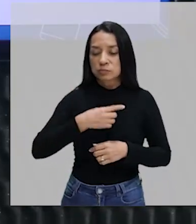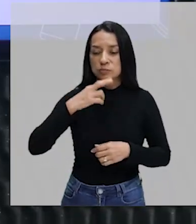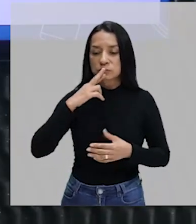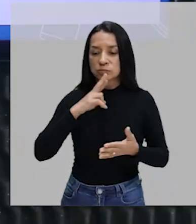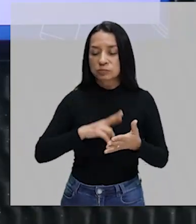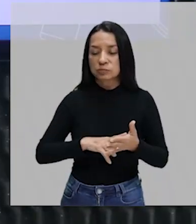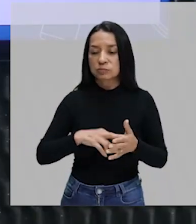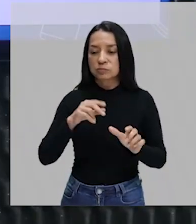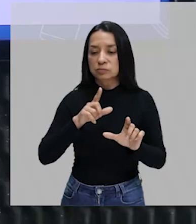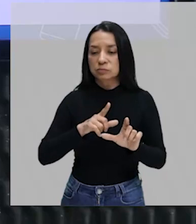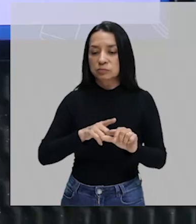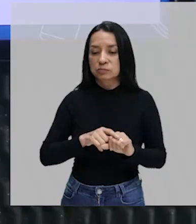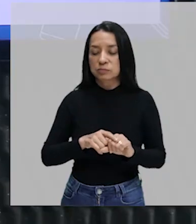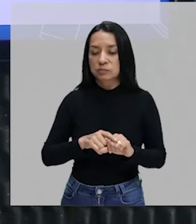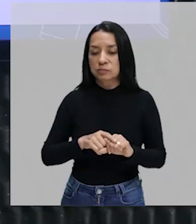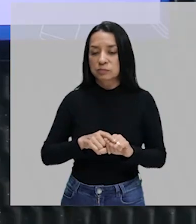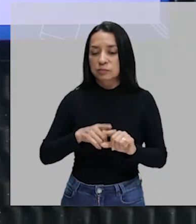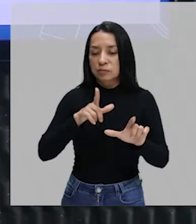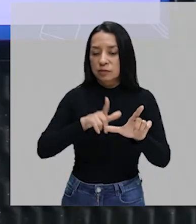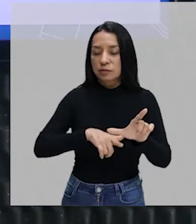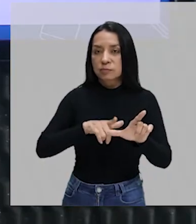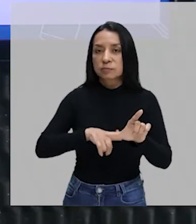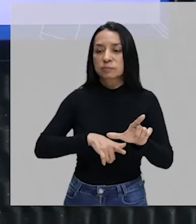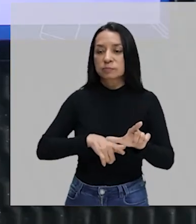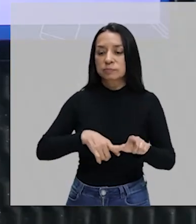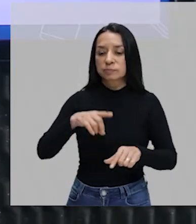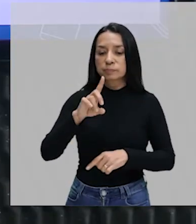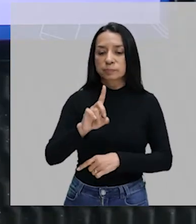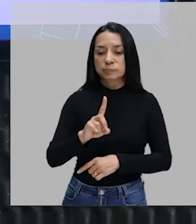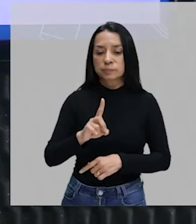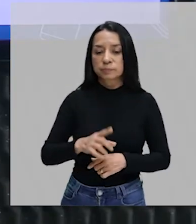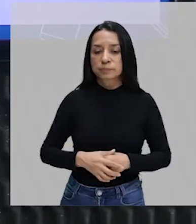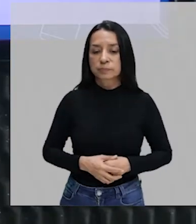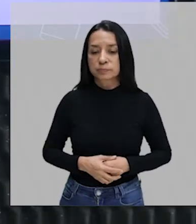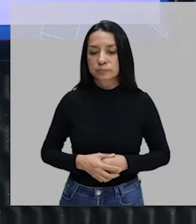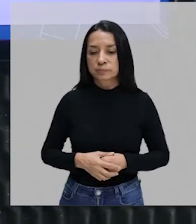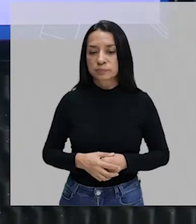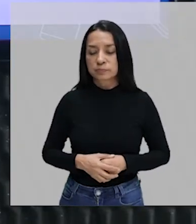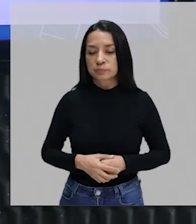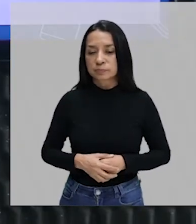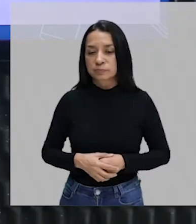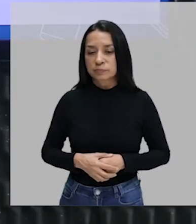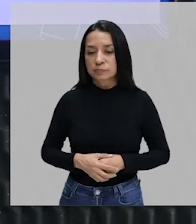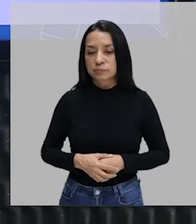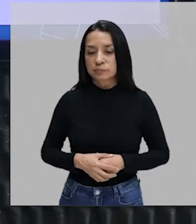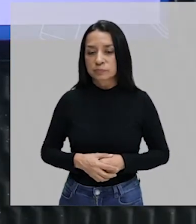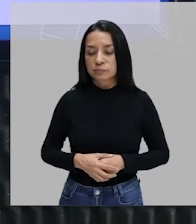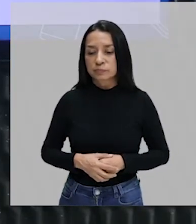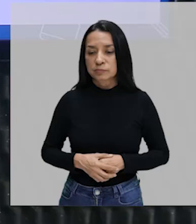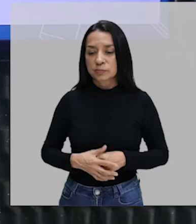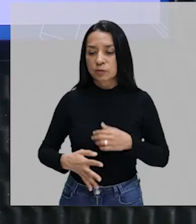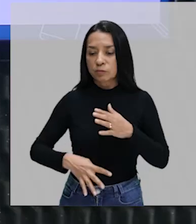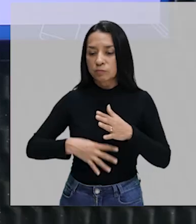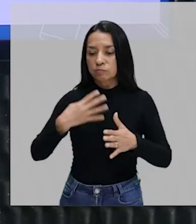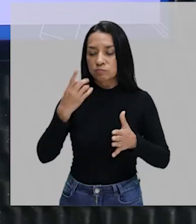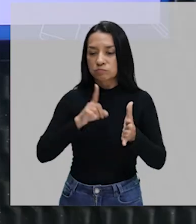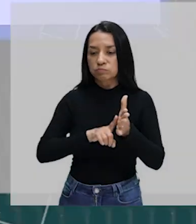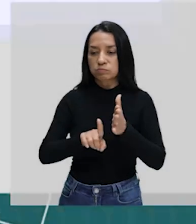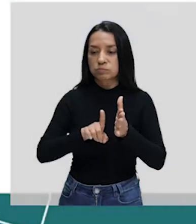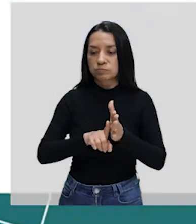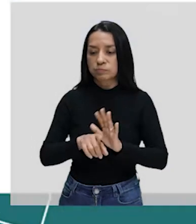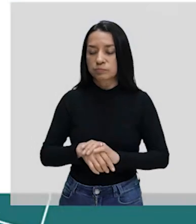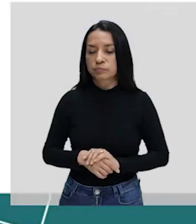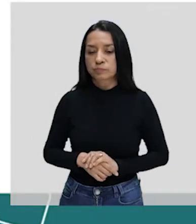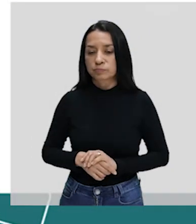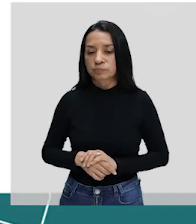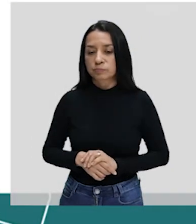resposta é, com certeza, a letra D. Correto? Vamos à quarta questão.